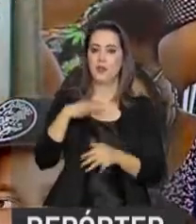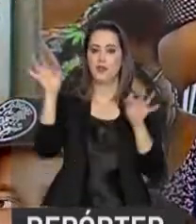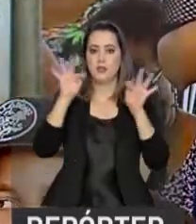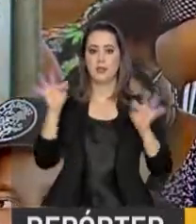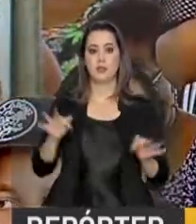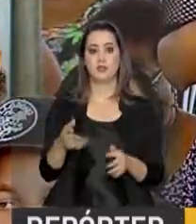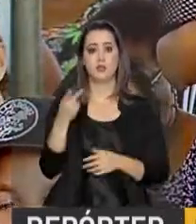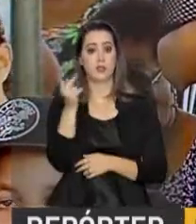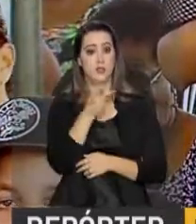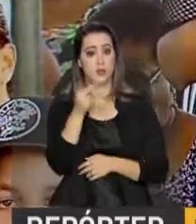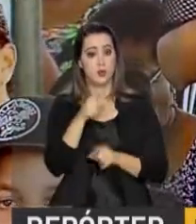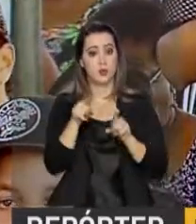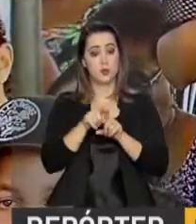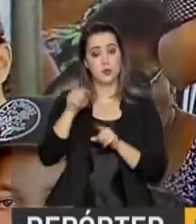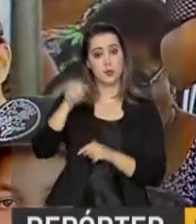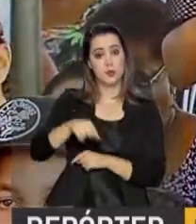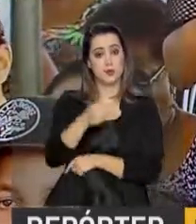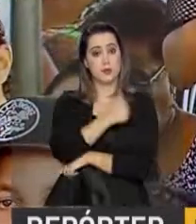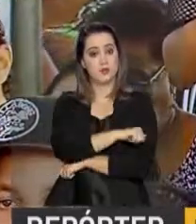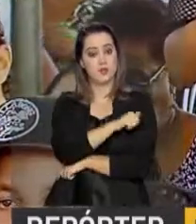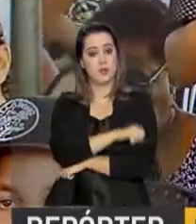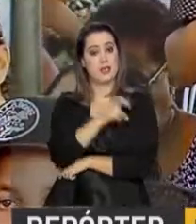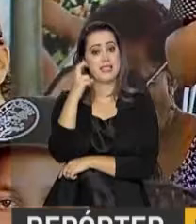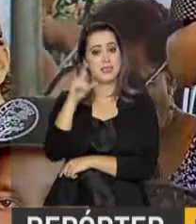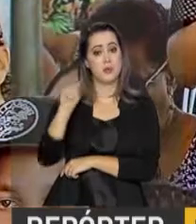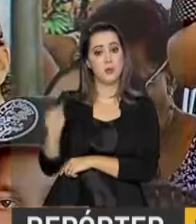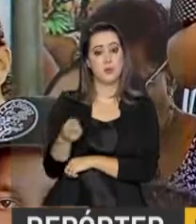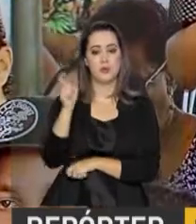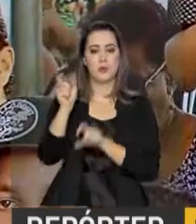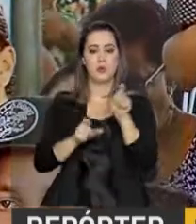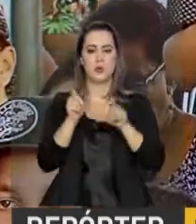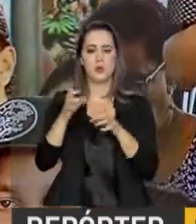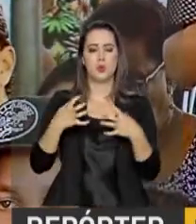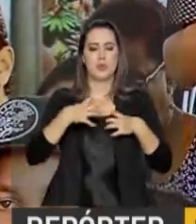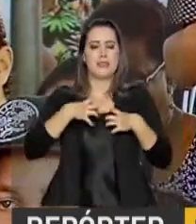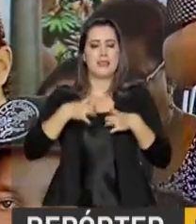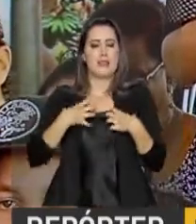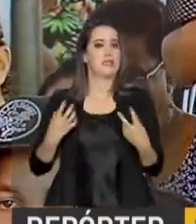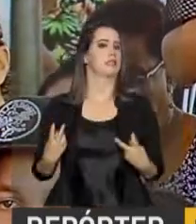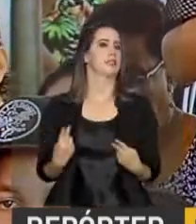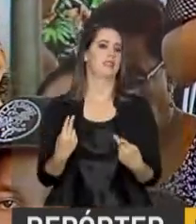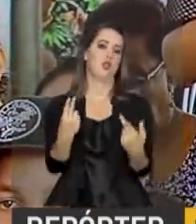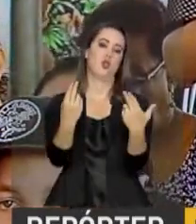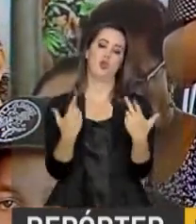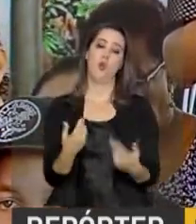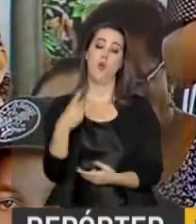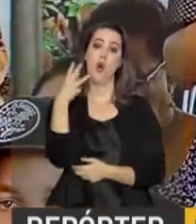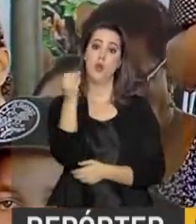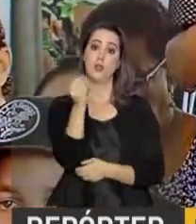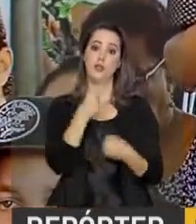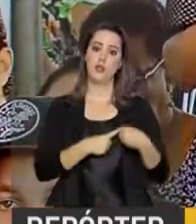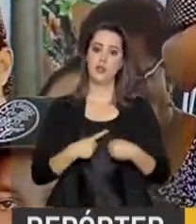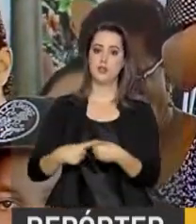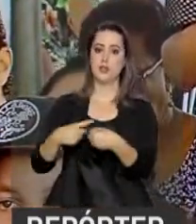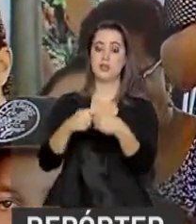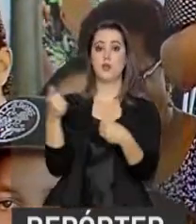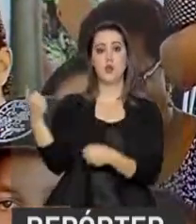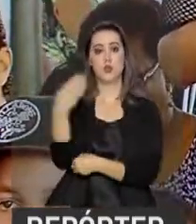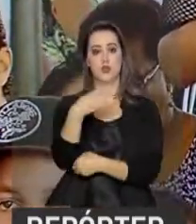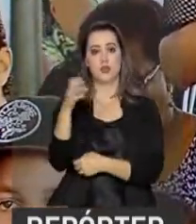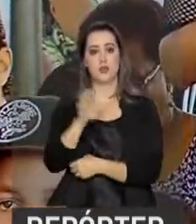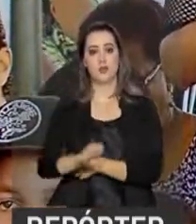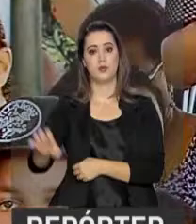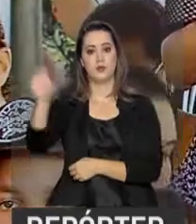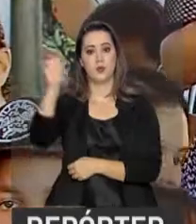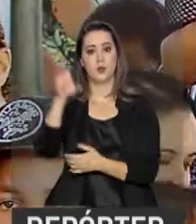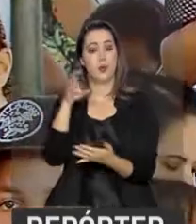Cláudias? Aqui em São Gonçalo, outras 5 mil pessoas estão sentindo também. Em outros 30 municípios de 14 estados,